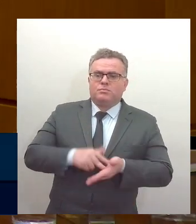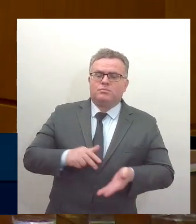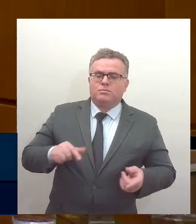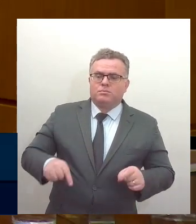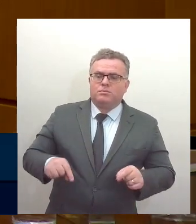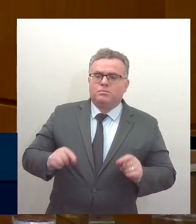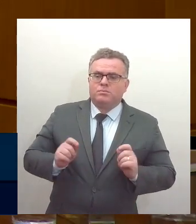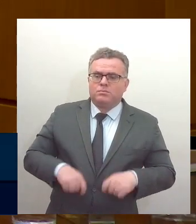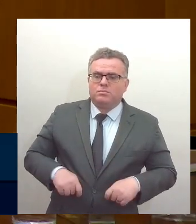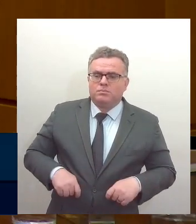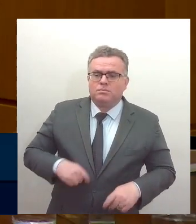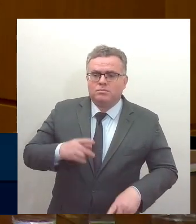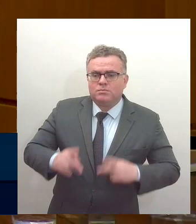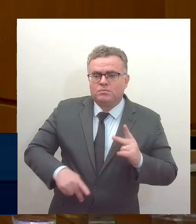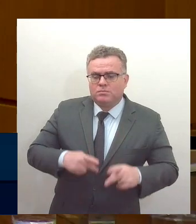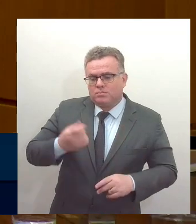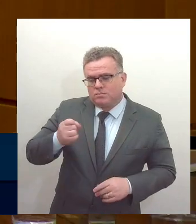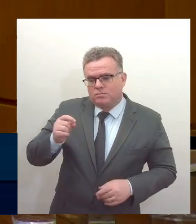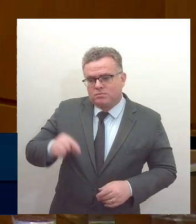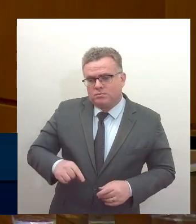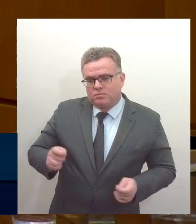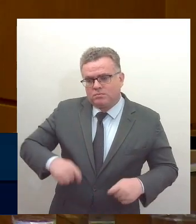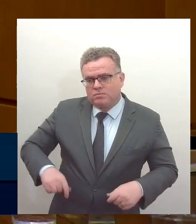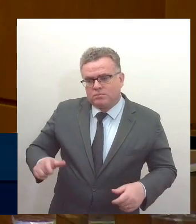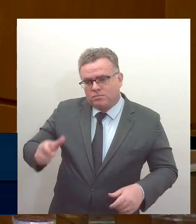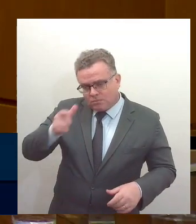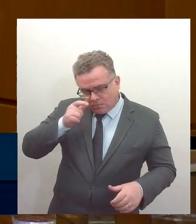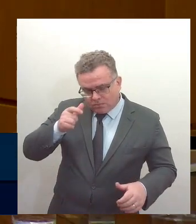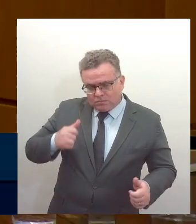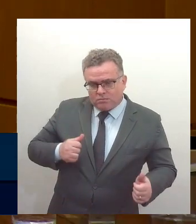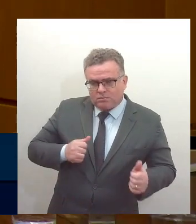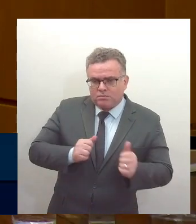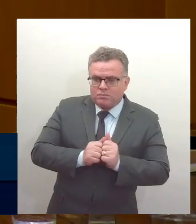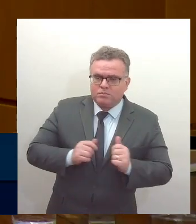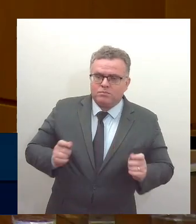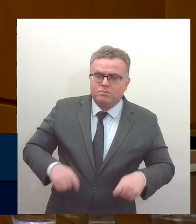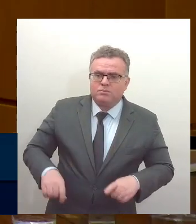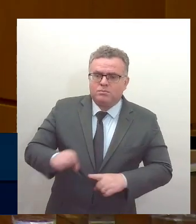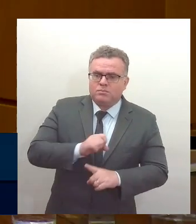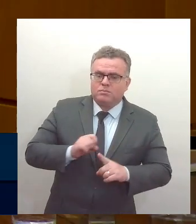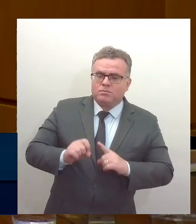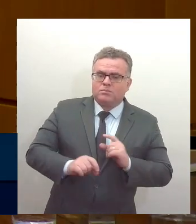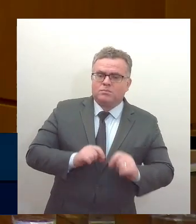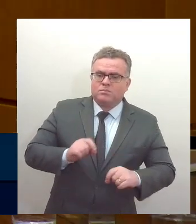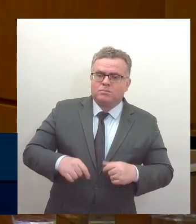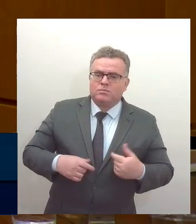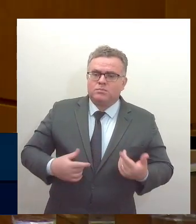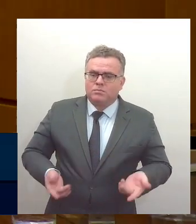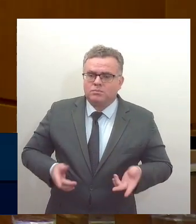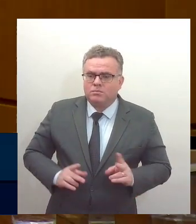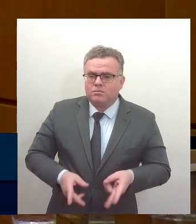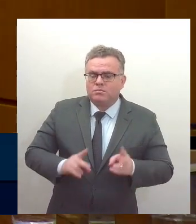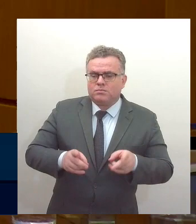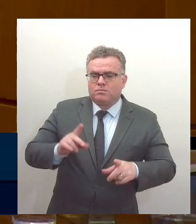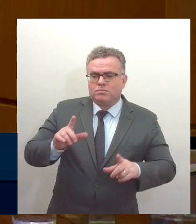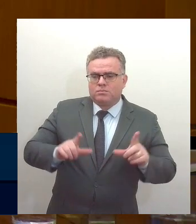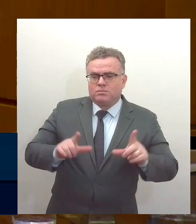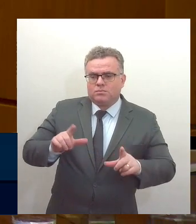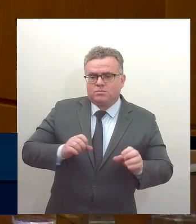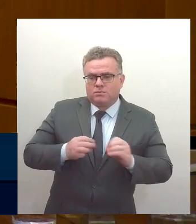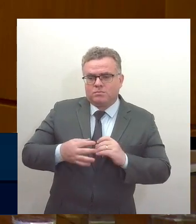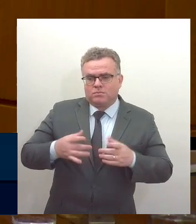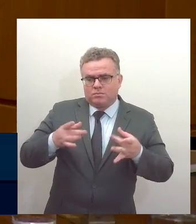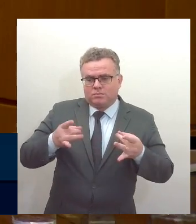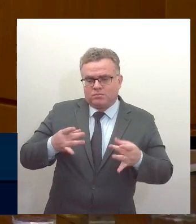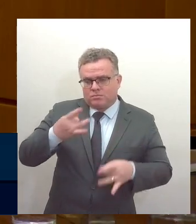pelas redes sociais e pela TV Alese. Vou fazer minha descrição, sou uma mulher trans, cor de pele